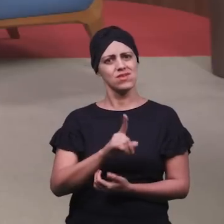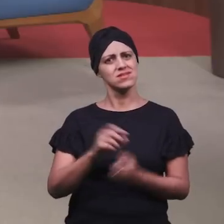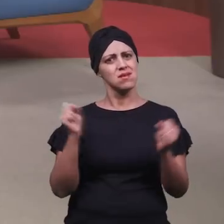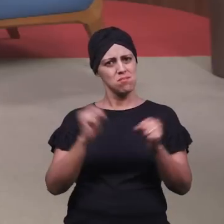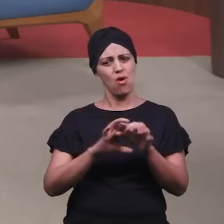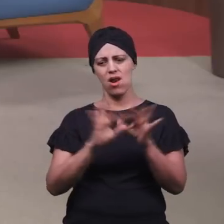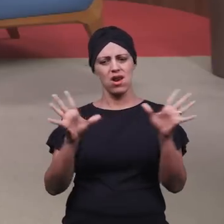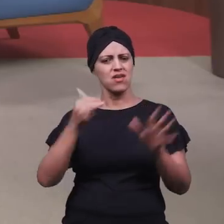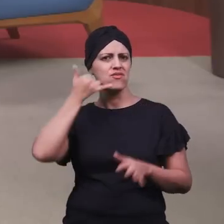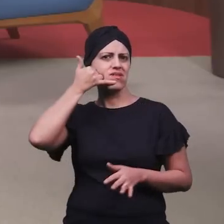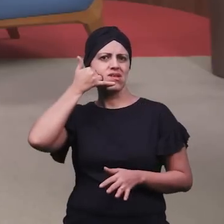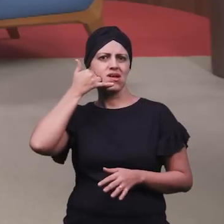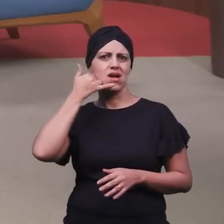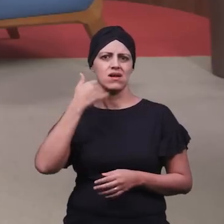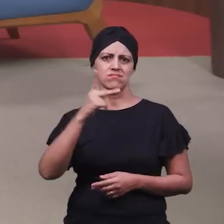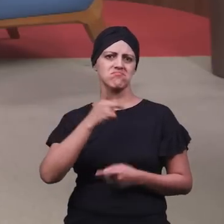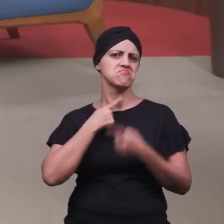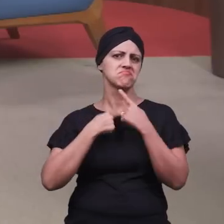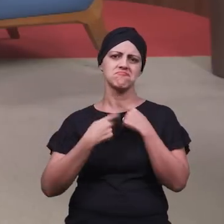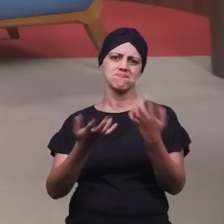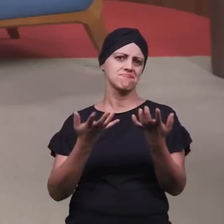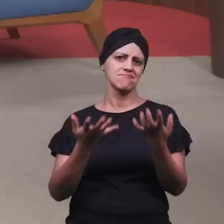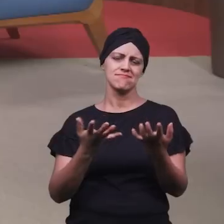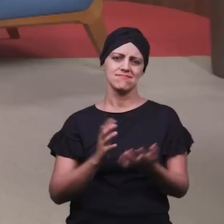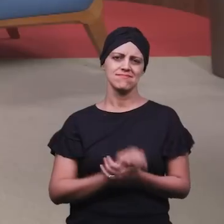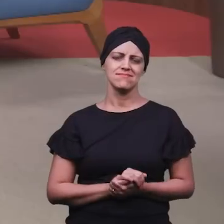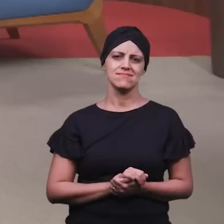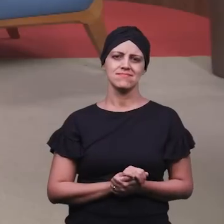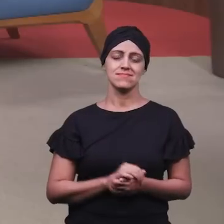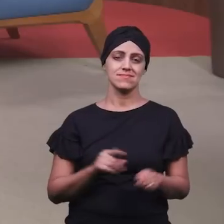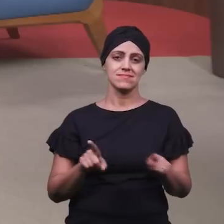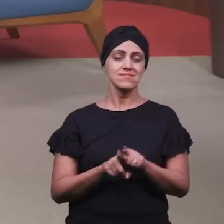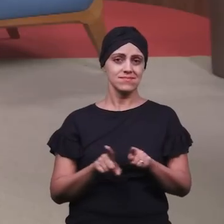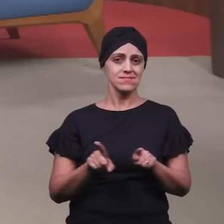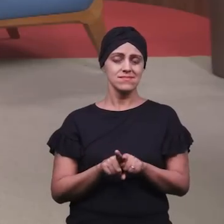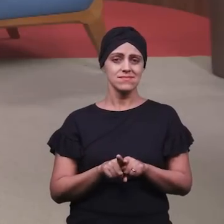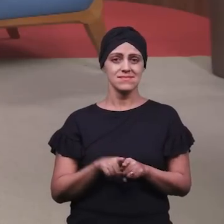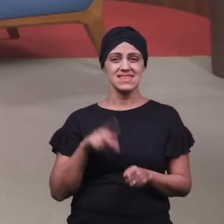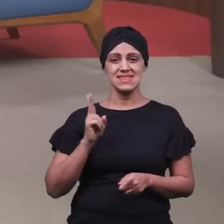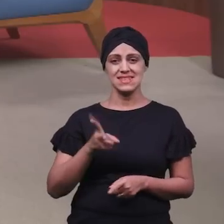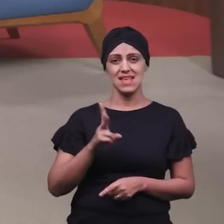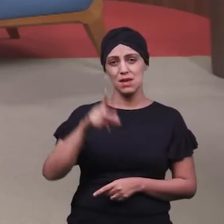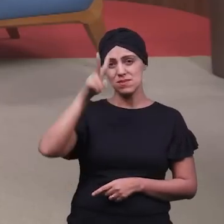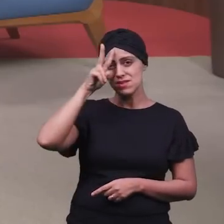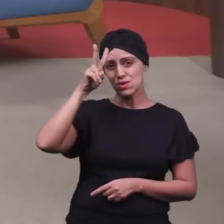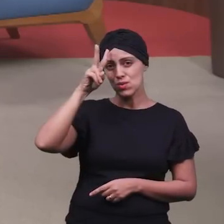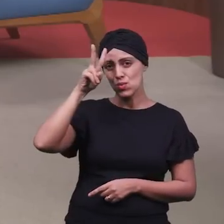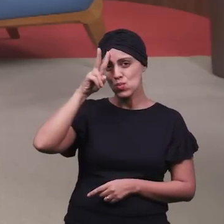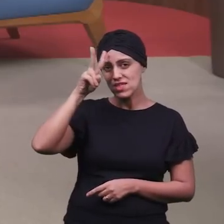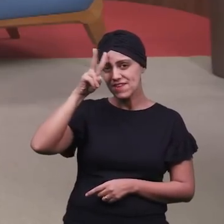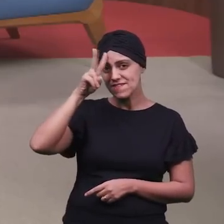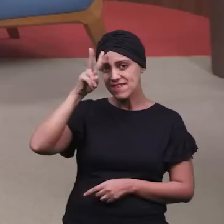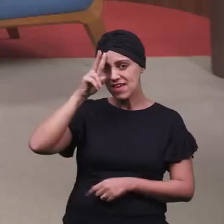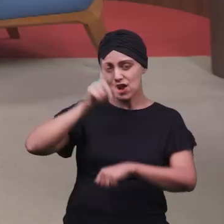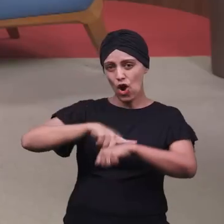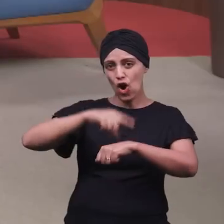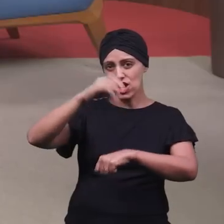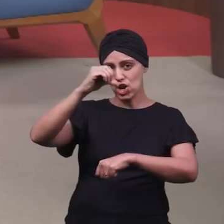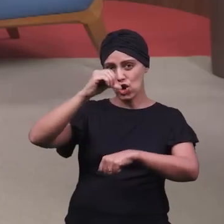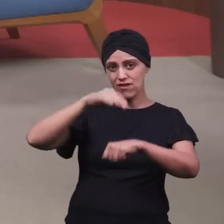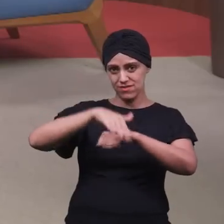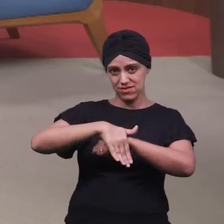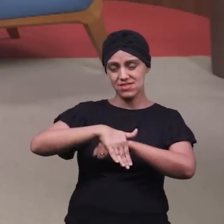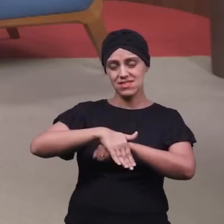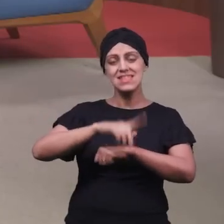você pode ligar sempre que desejar. E ainda quero chamar a atenção para uma coisa, nesse projeto, toda segunda-feira às 21 horas,